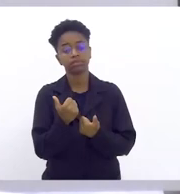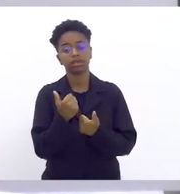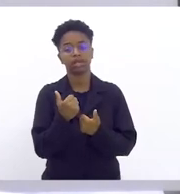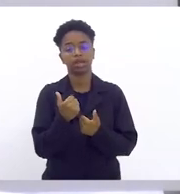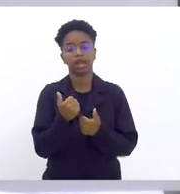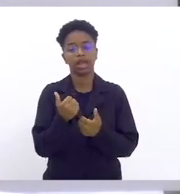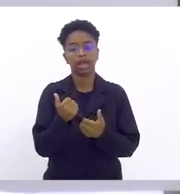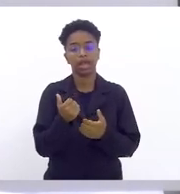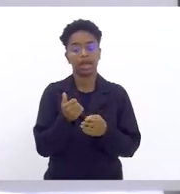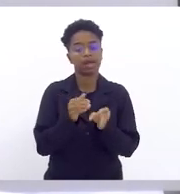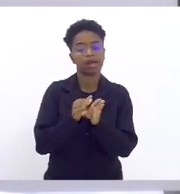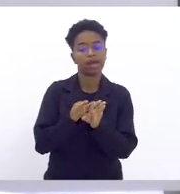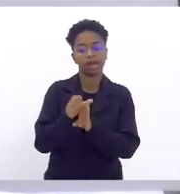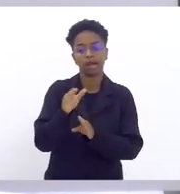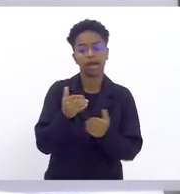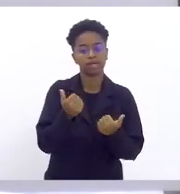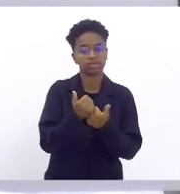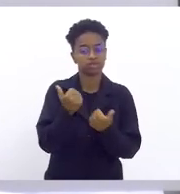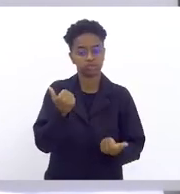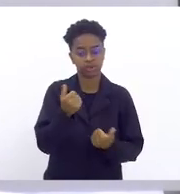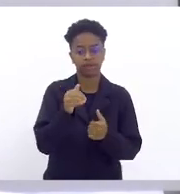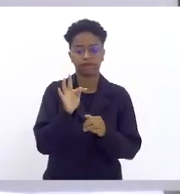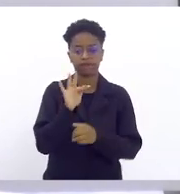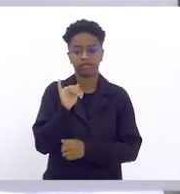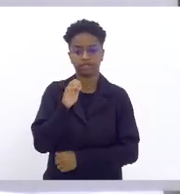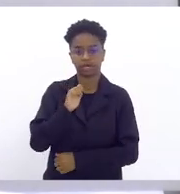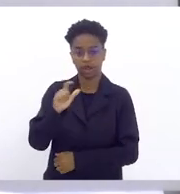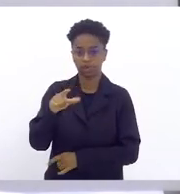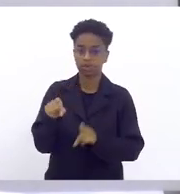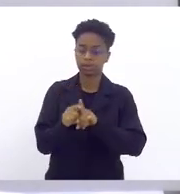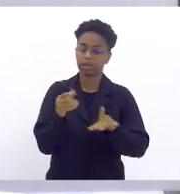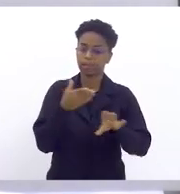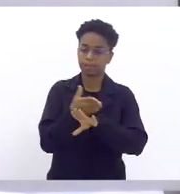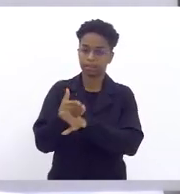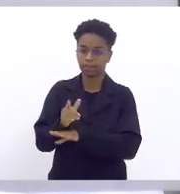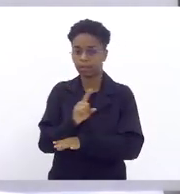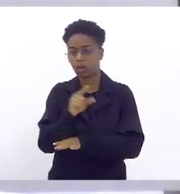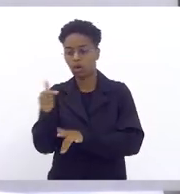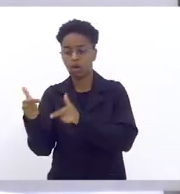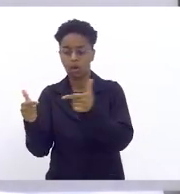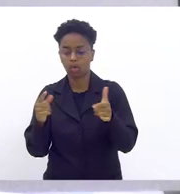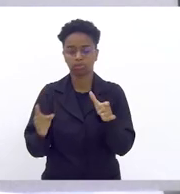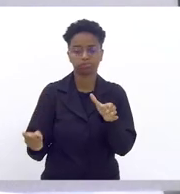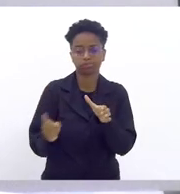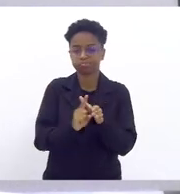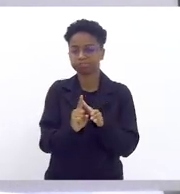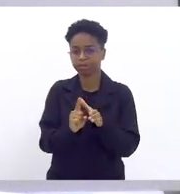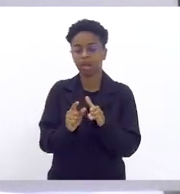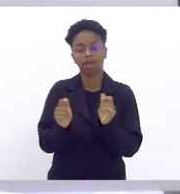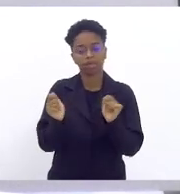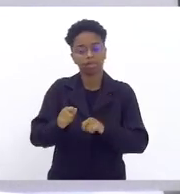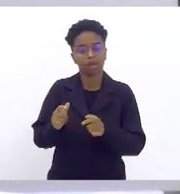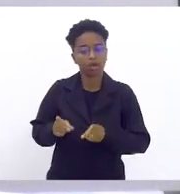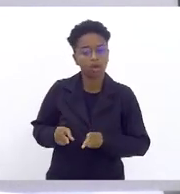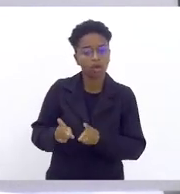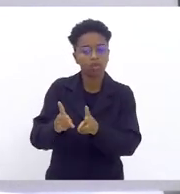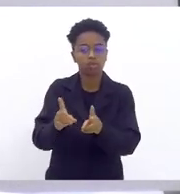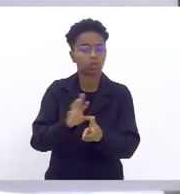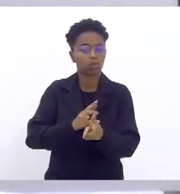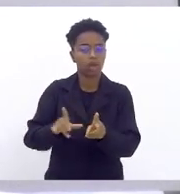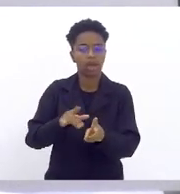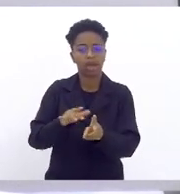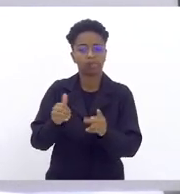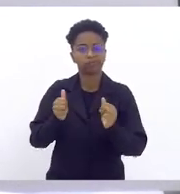né com a participação daqueles que são necessários para que a gente de fato leve isso adiante não não